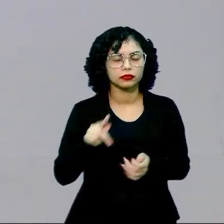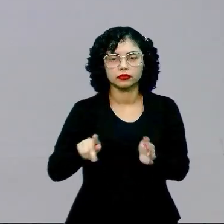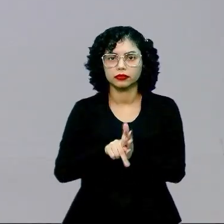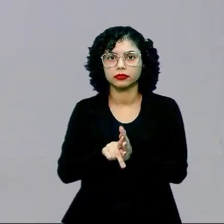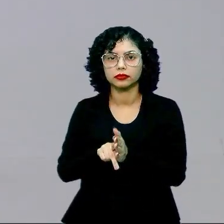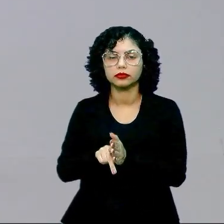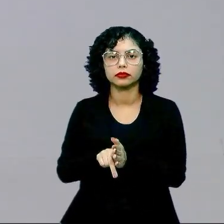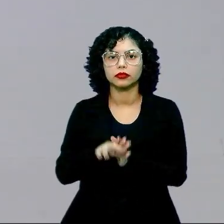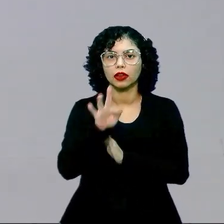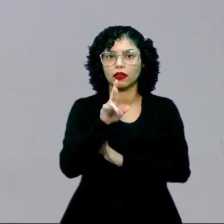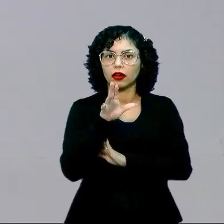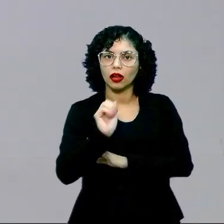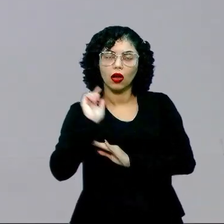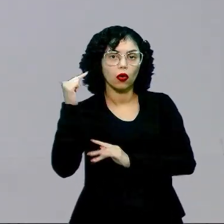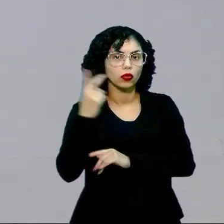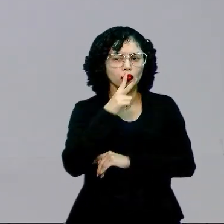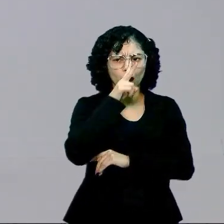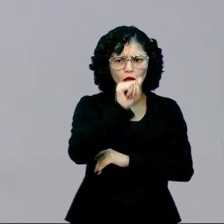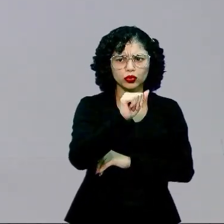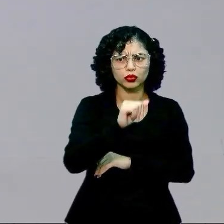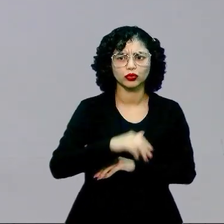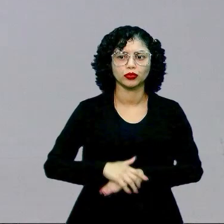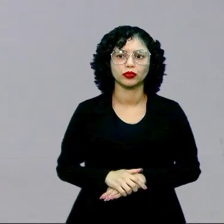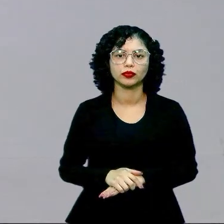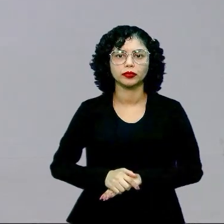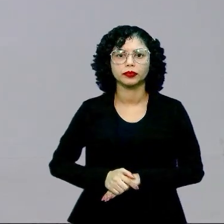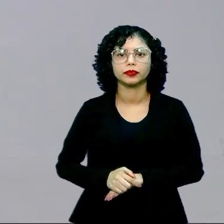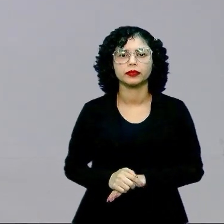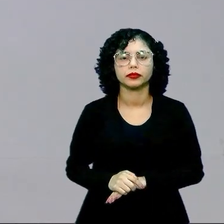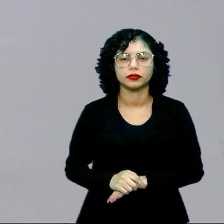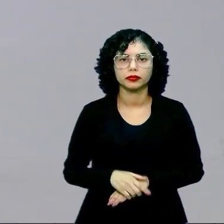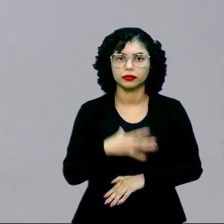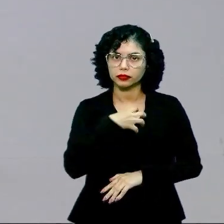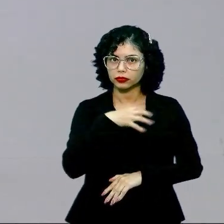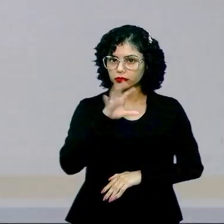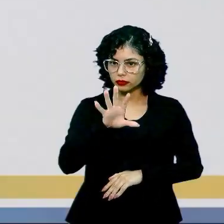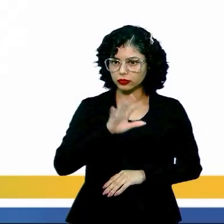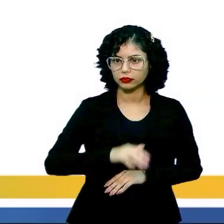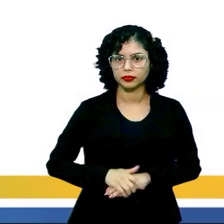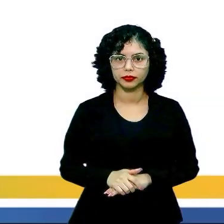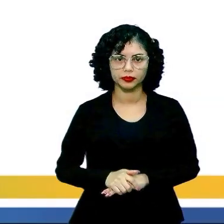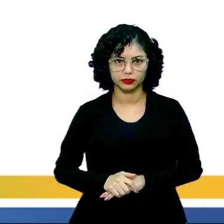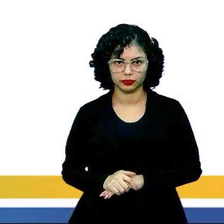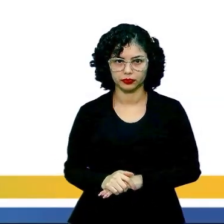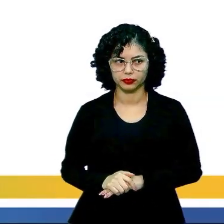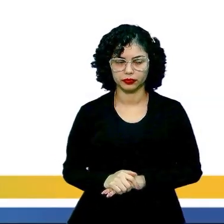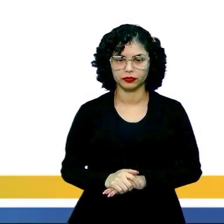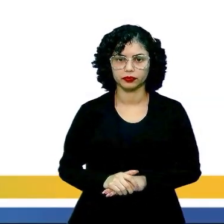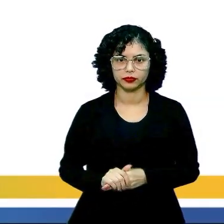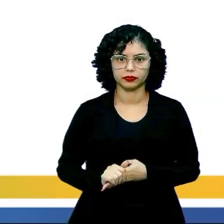são fracas, para outras são fortes, tá? Então, é mais nesse sentido que eu quero que vocês se atentem.